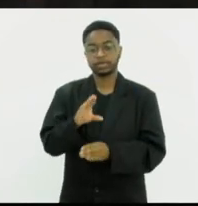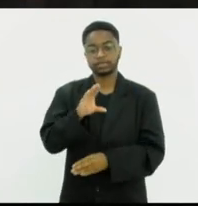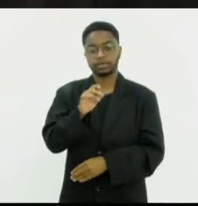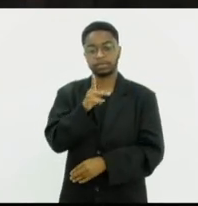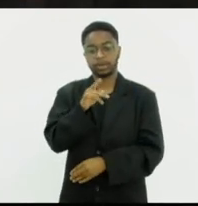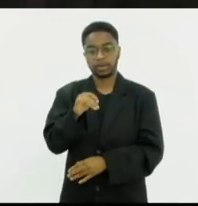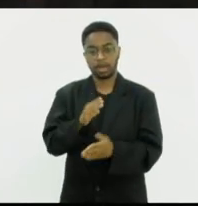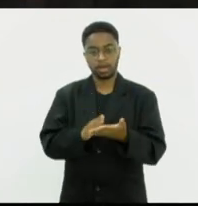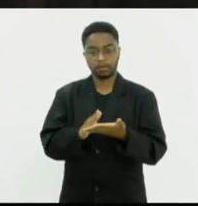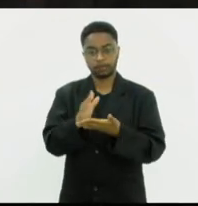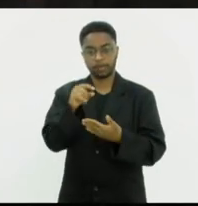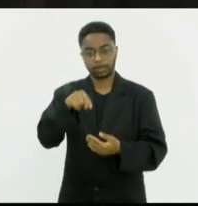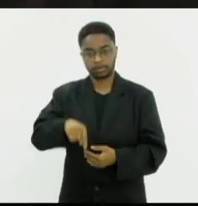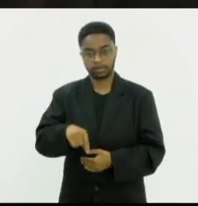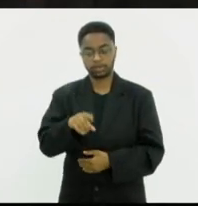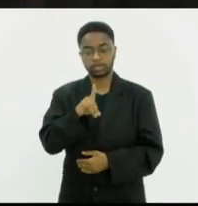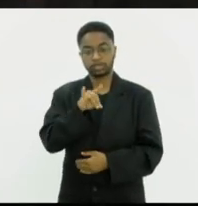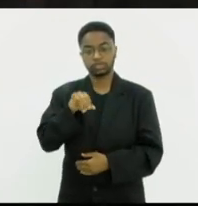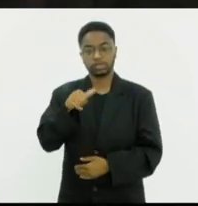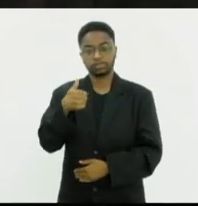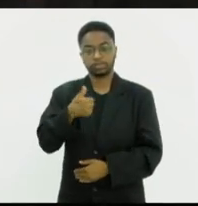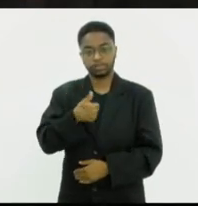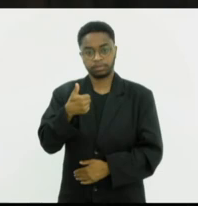plenário em